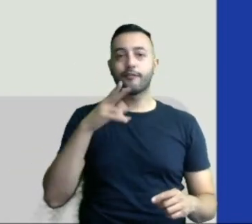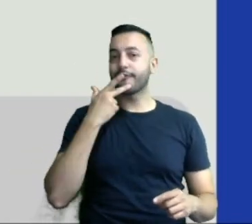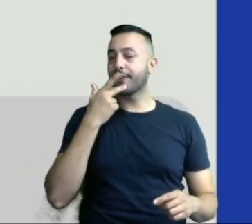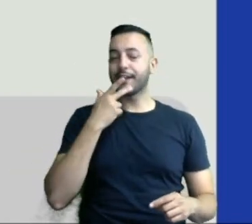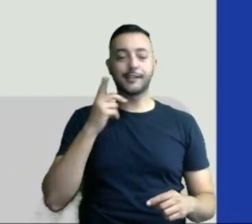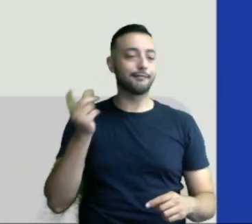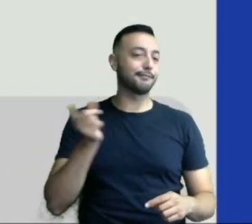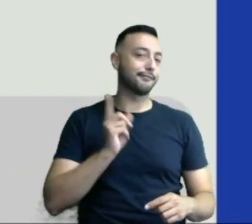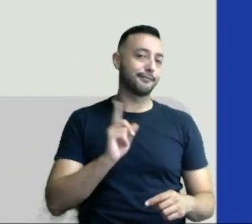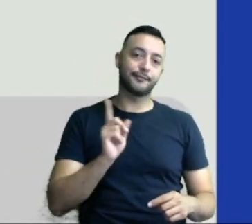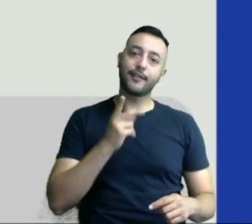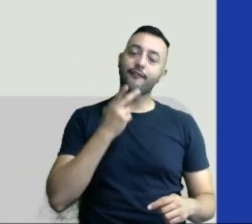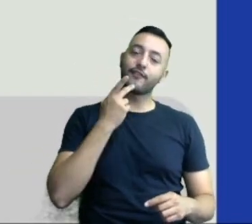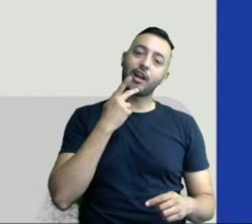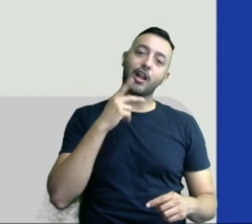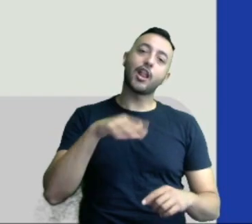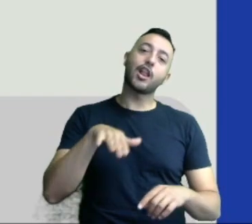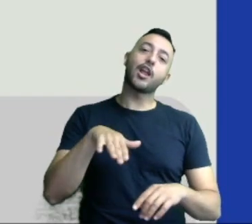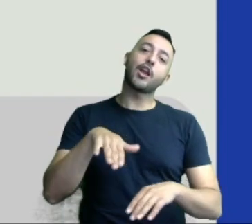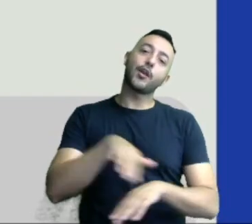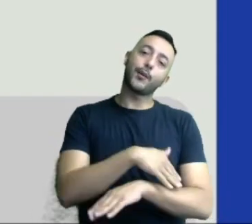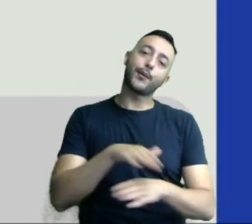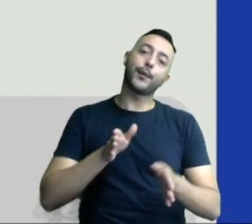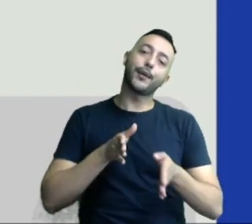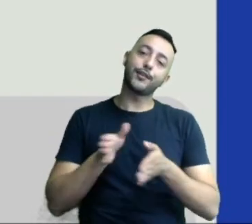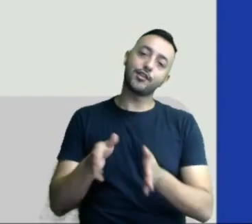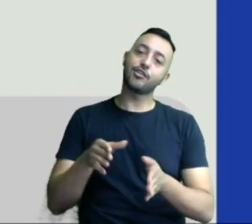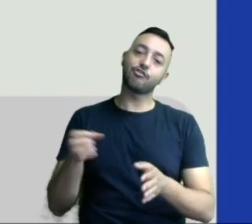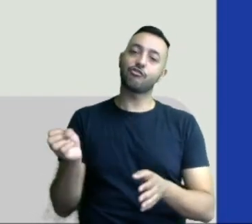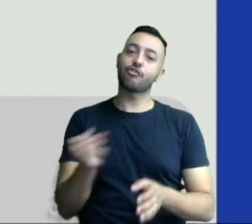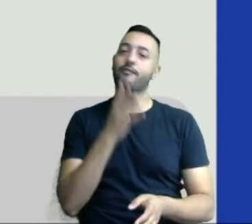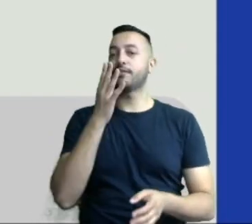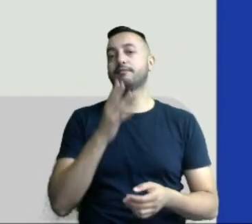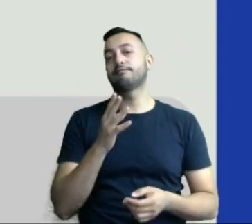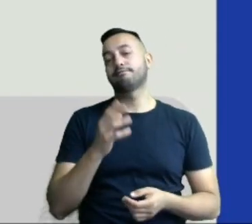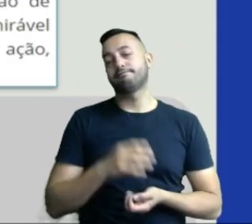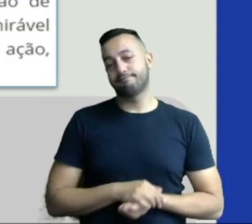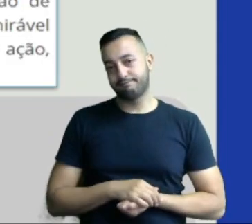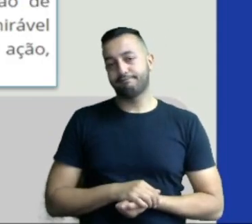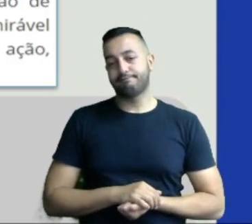povo, que usa o nome Estrada Nova como referência.